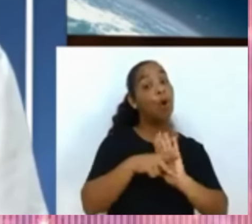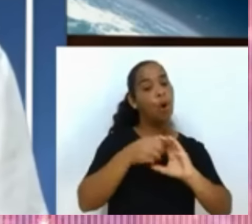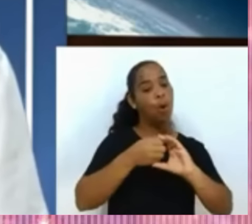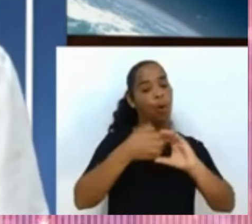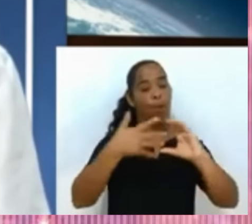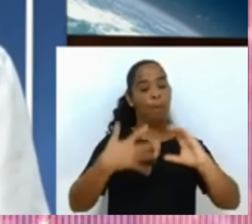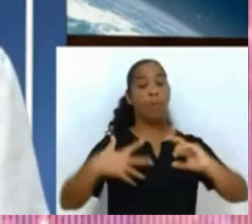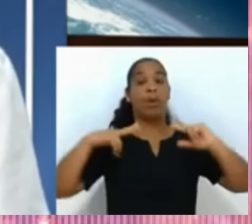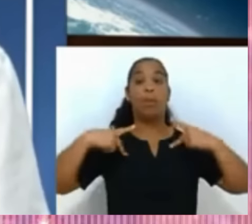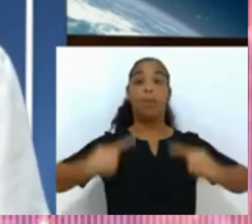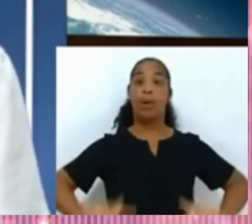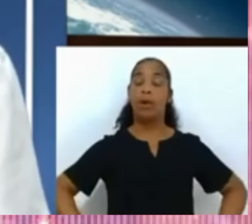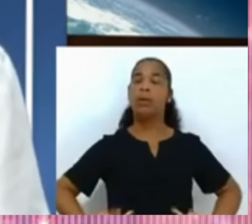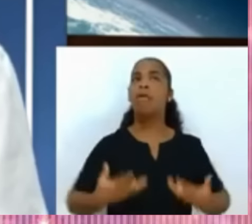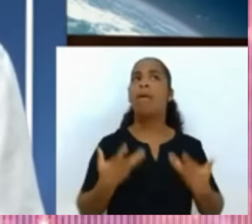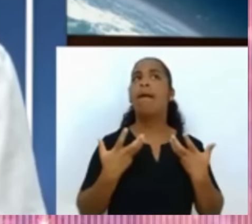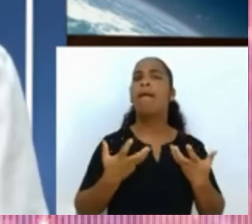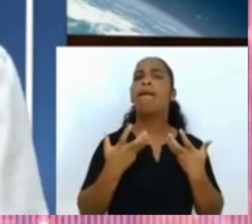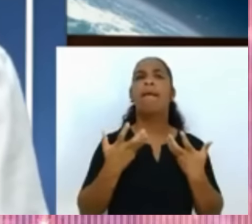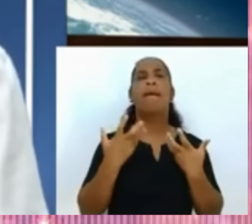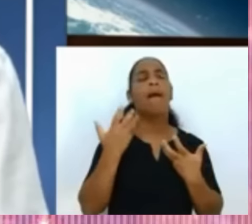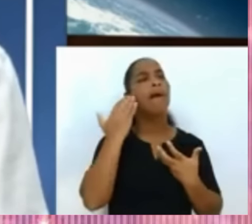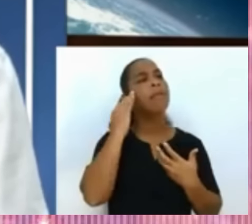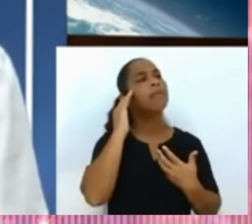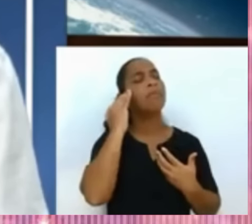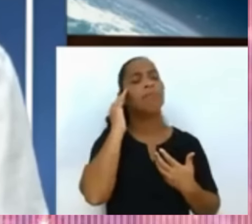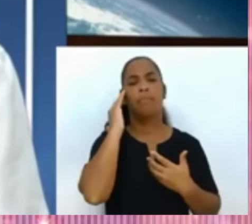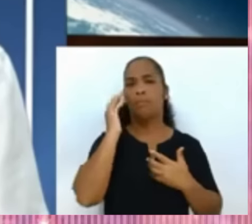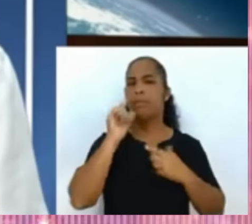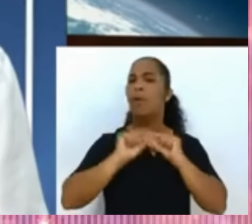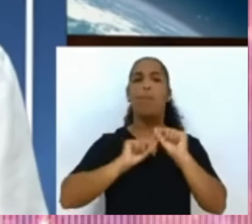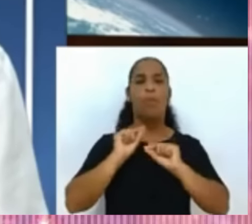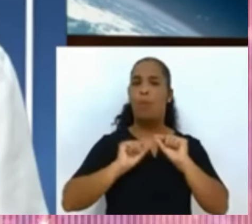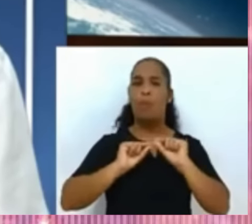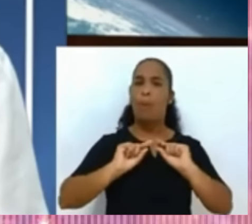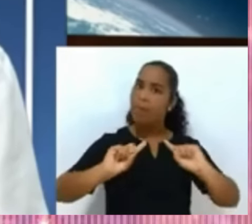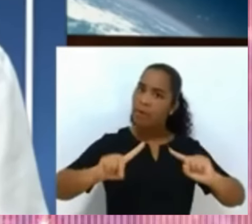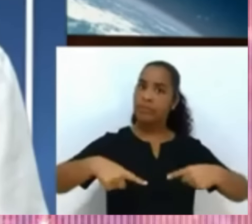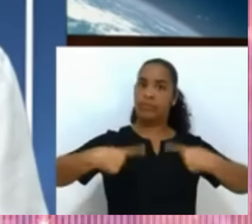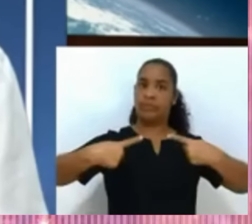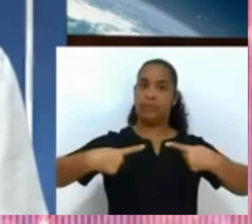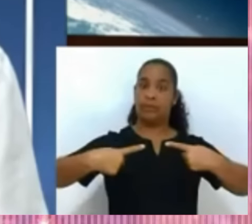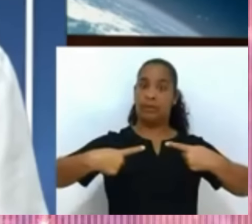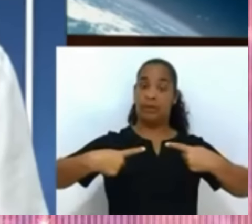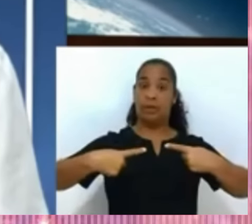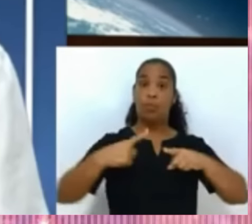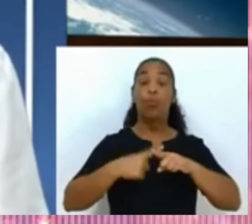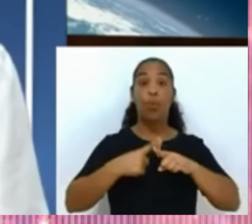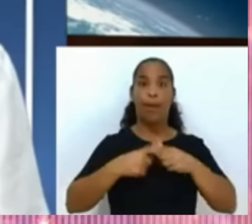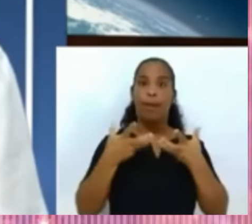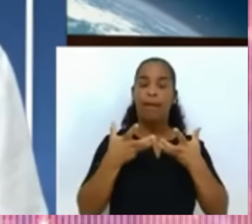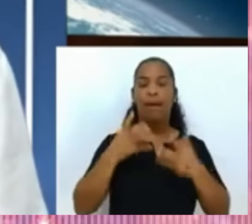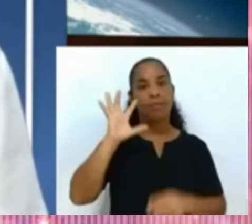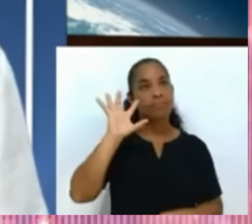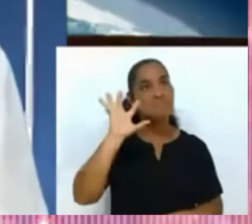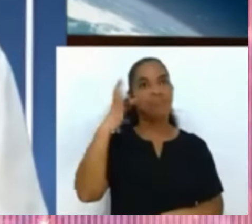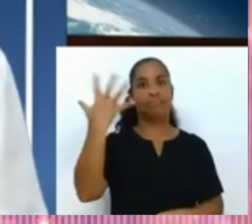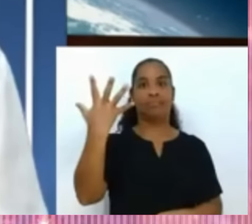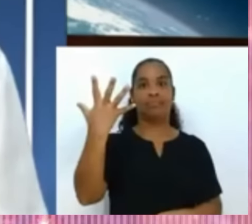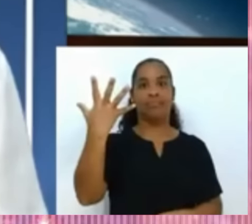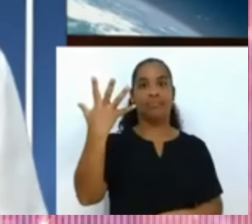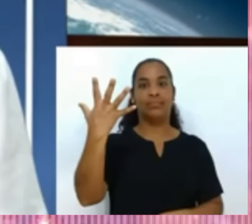de entender qualquer desafio para poder solucioná-lo e é através